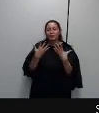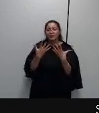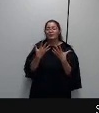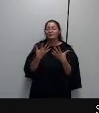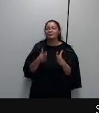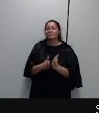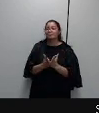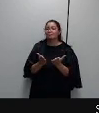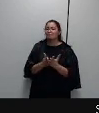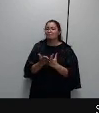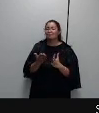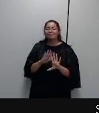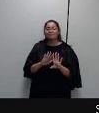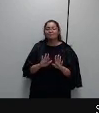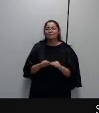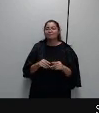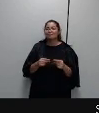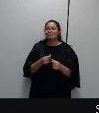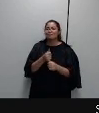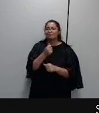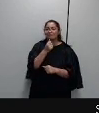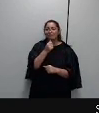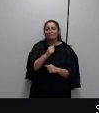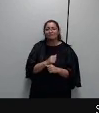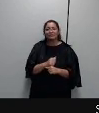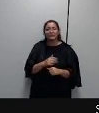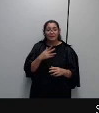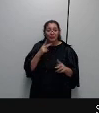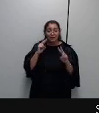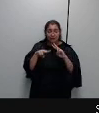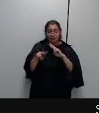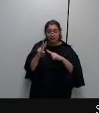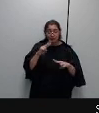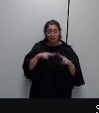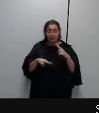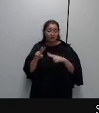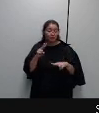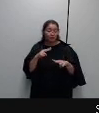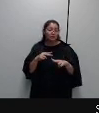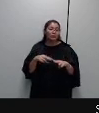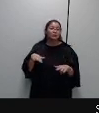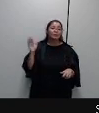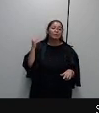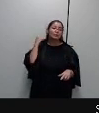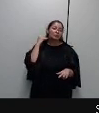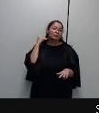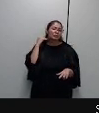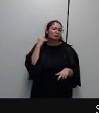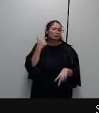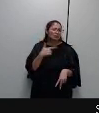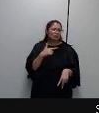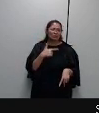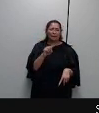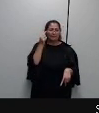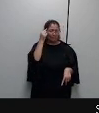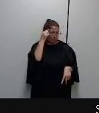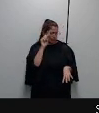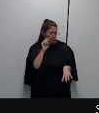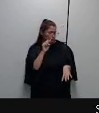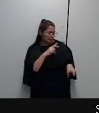isso é todas as vendas eminentemente jurídica então não não penso que seja necessário examinar